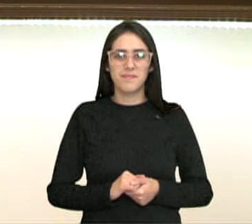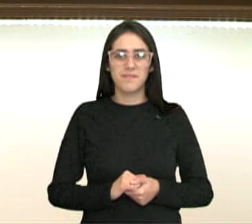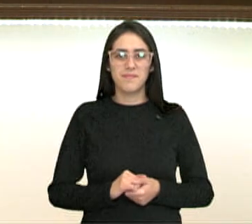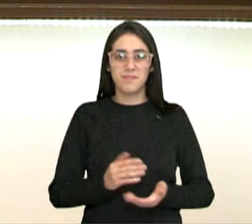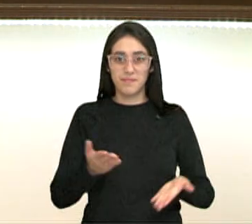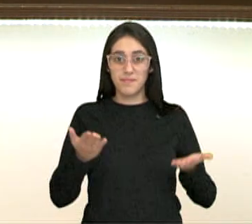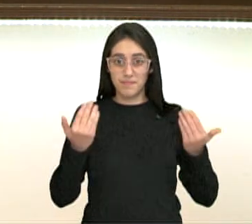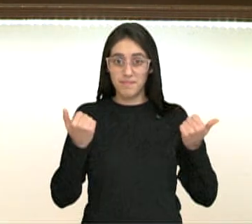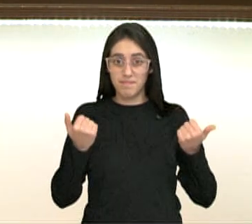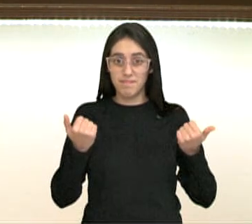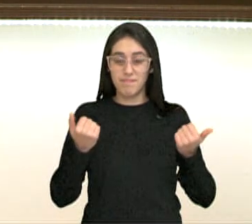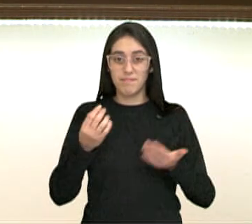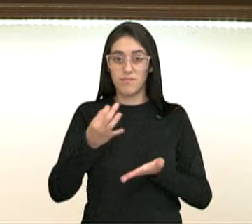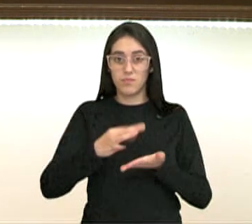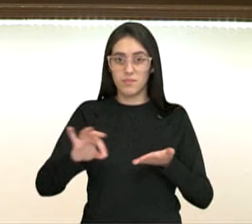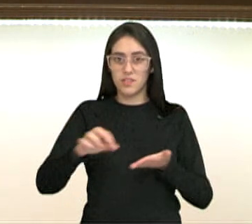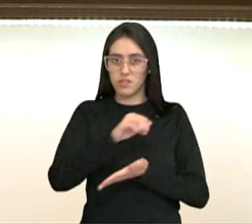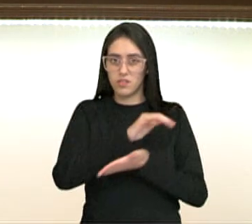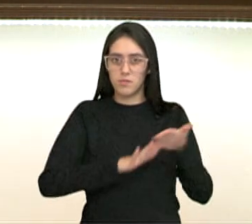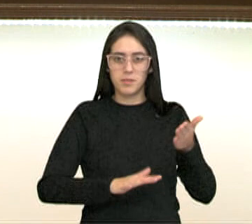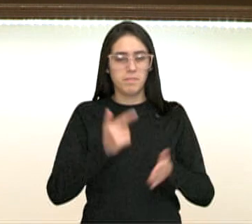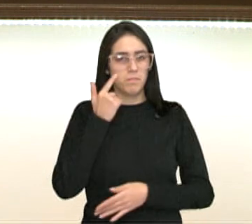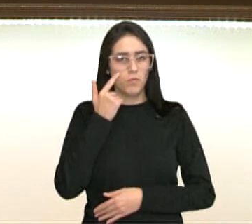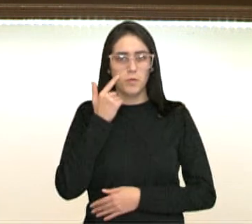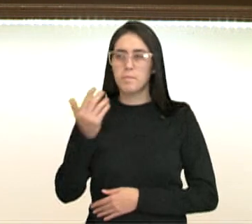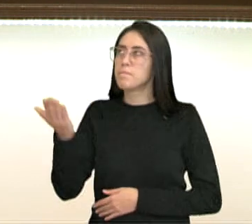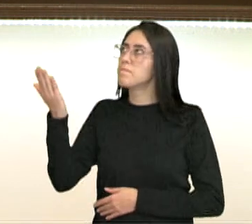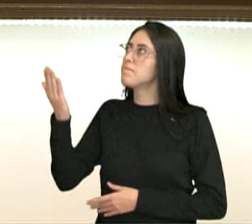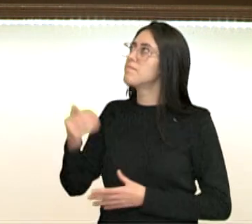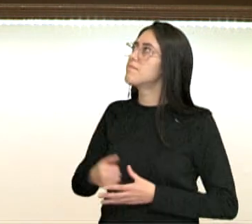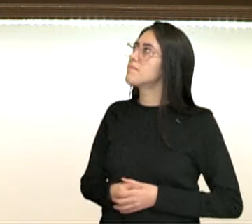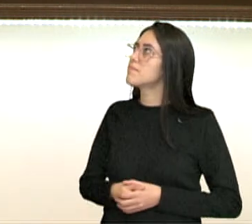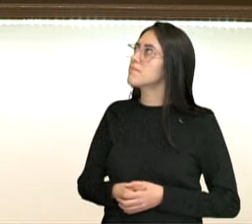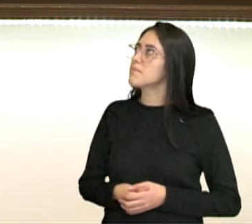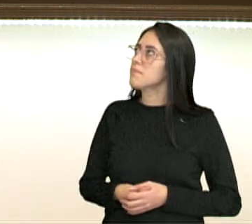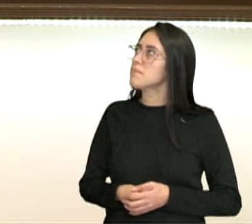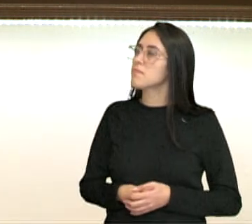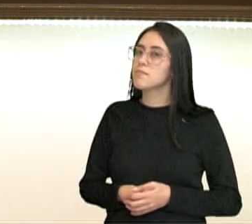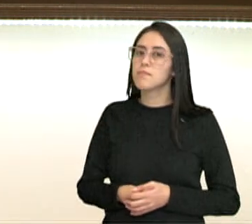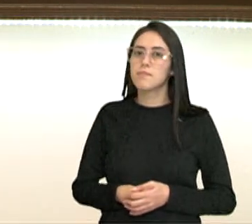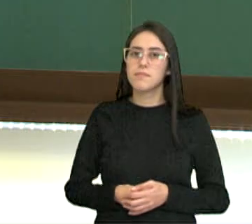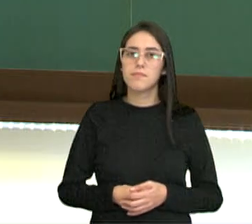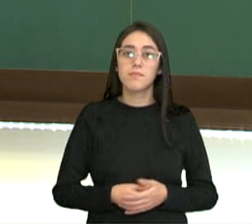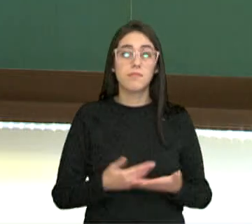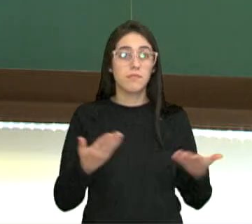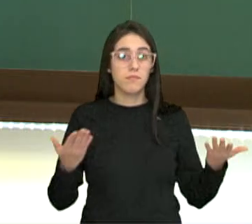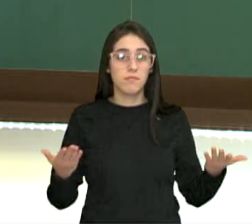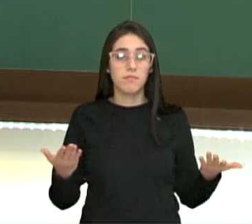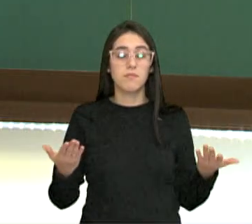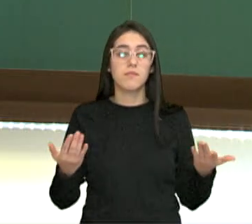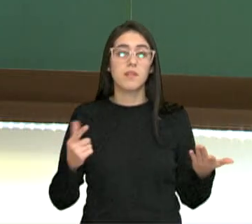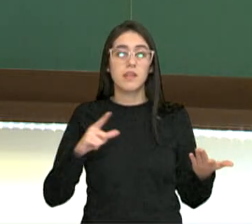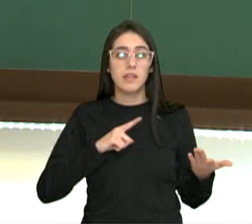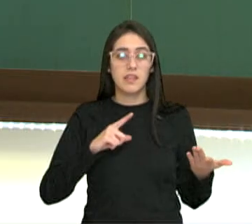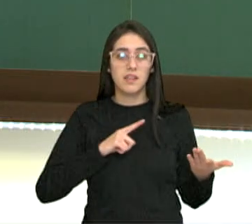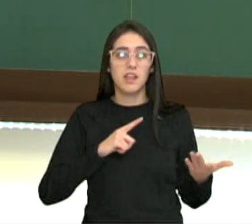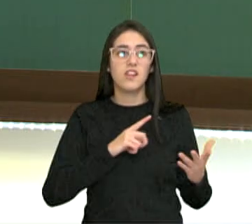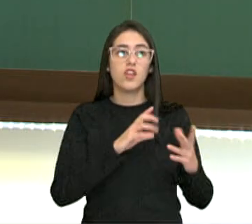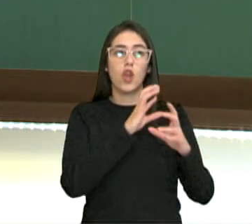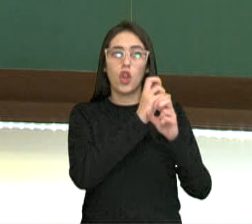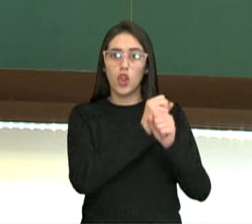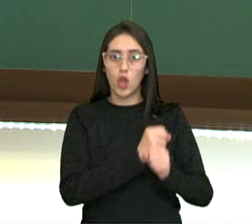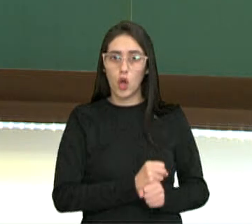Vamos lá, pessoal, vamos corrigir o nosso exercício? Então, olha lá. Nós pegamos aqui as